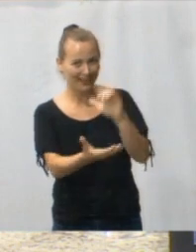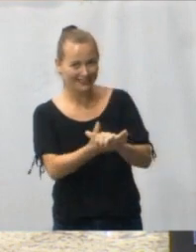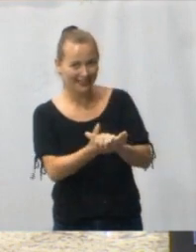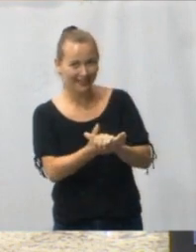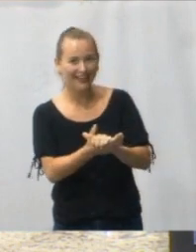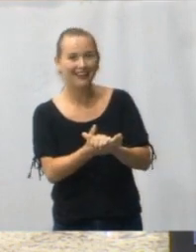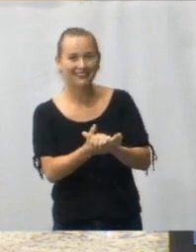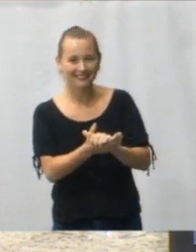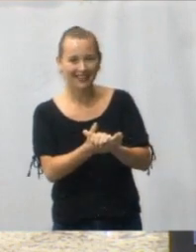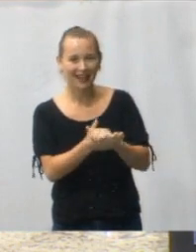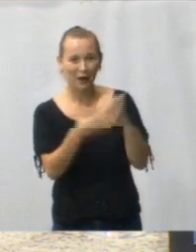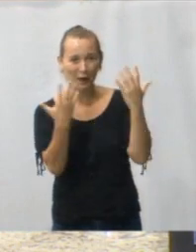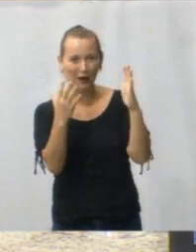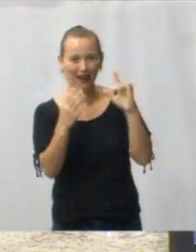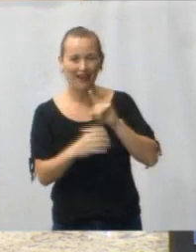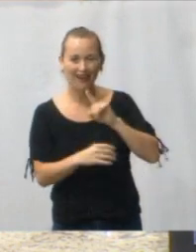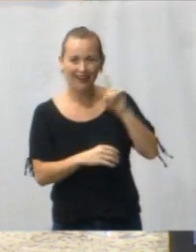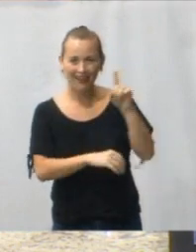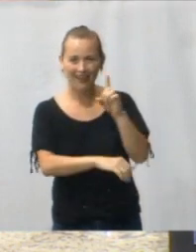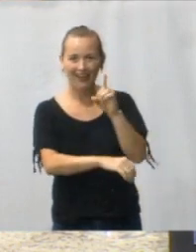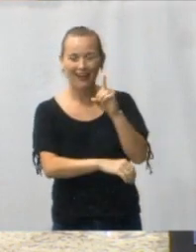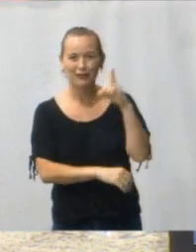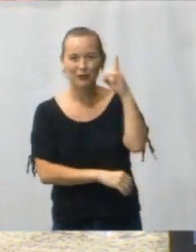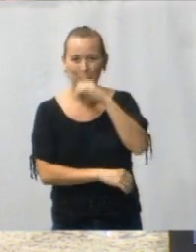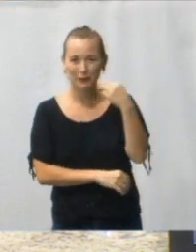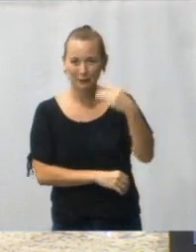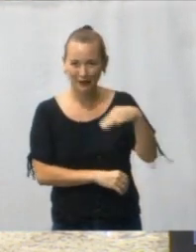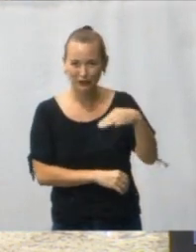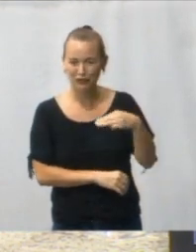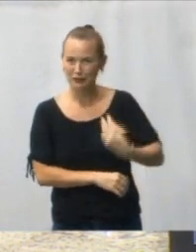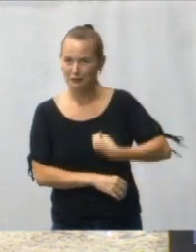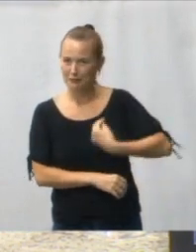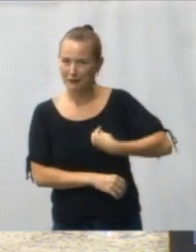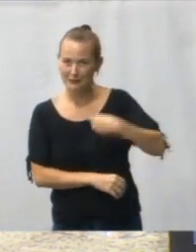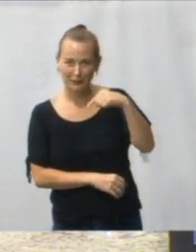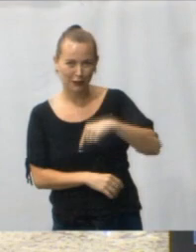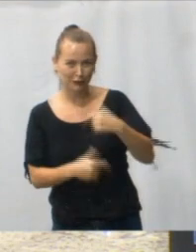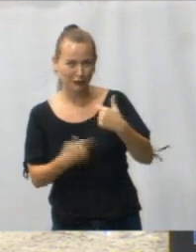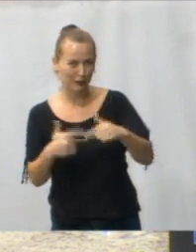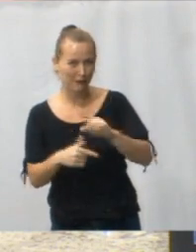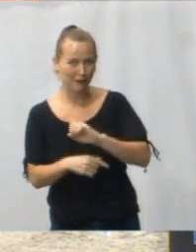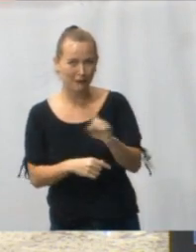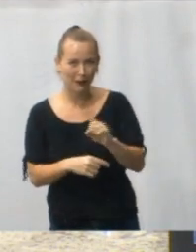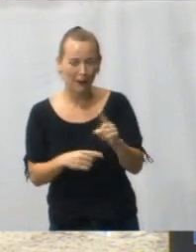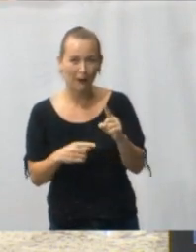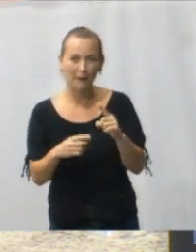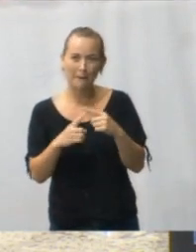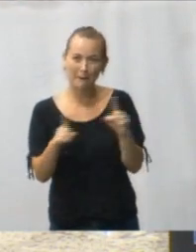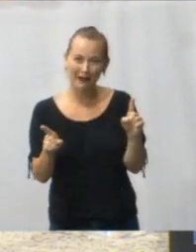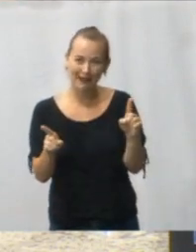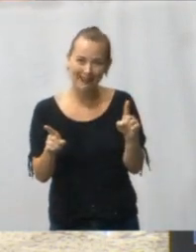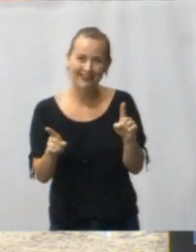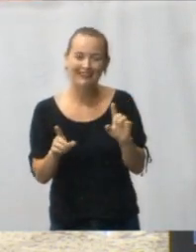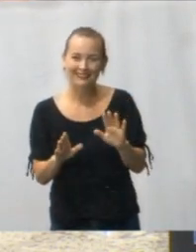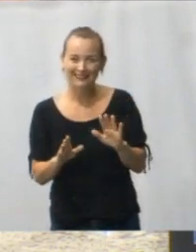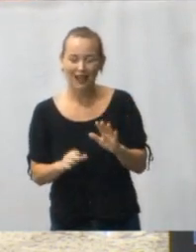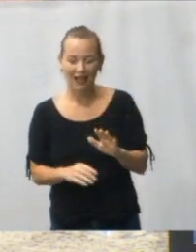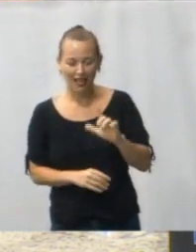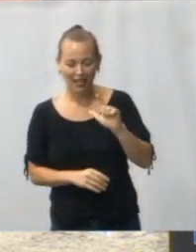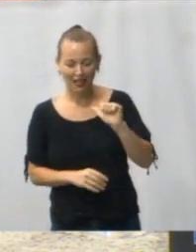não compareceu ao serviço, mas não era a escala dela. Laura, obrigado pela sua